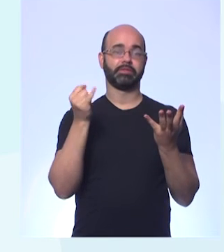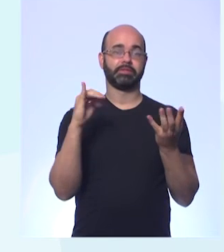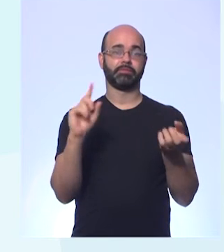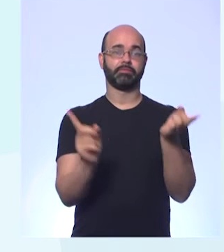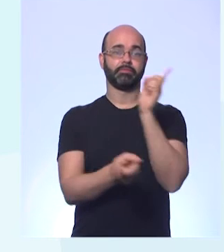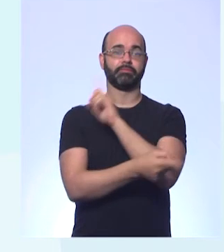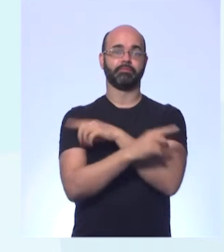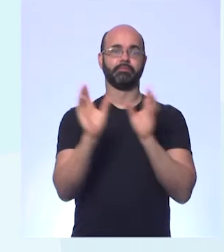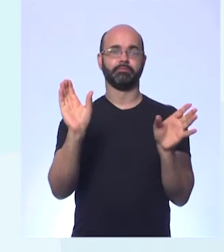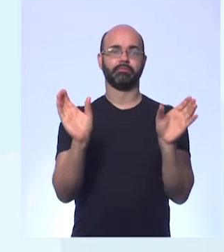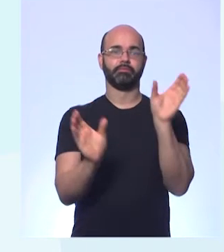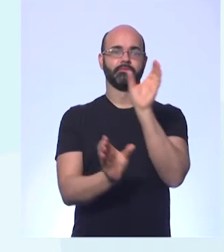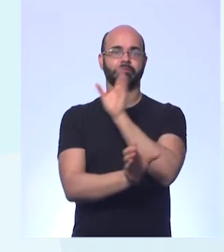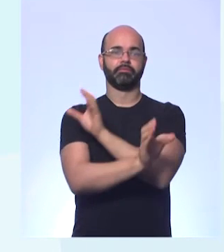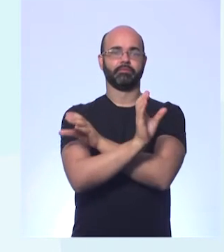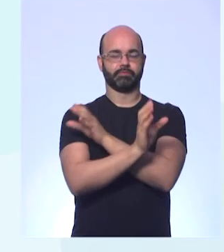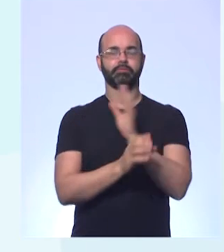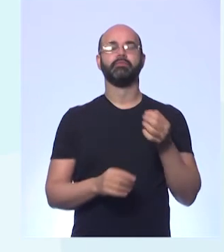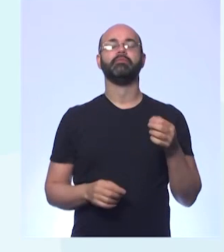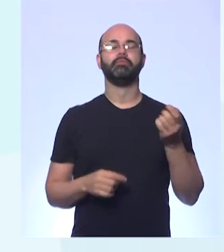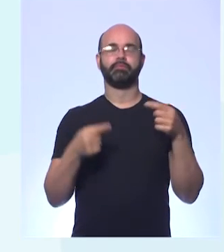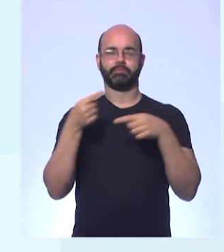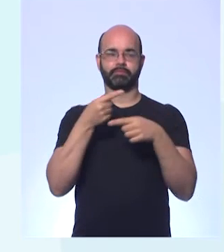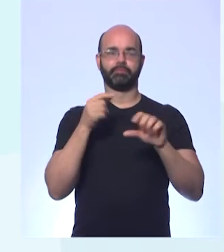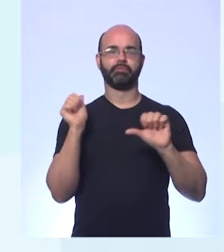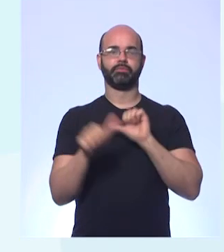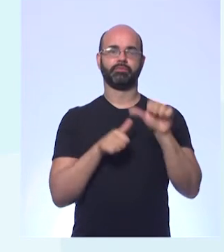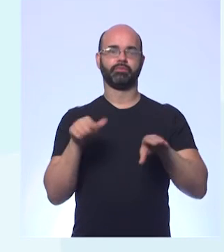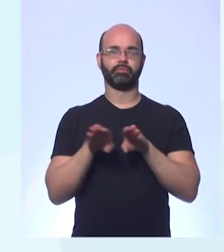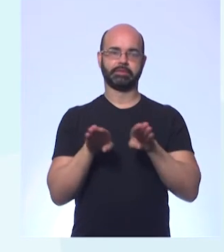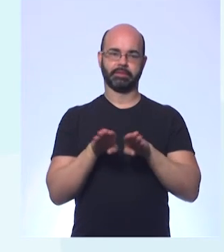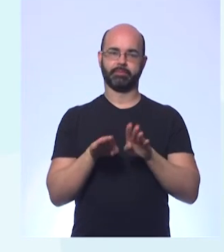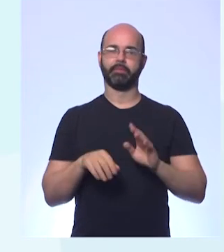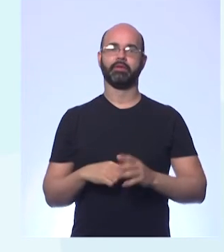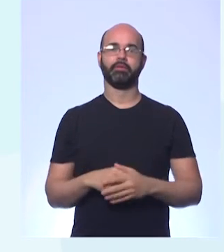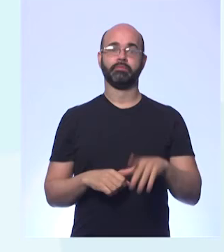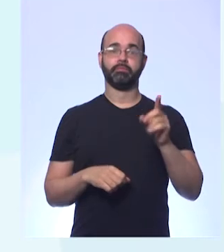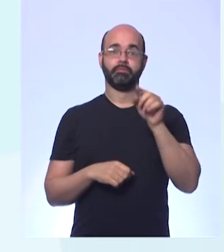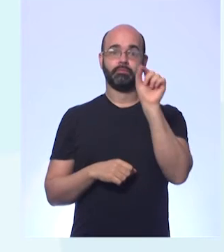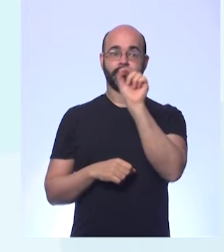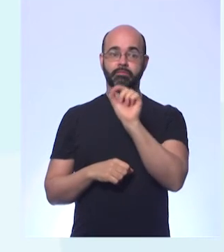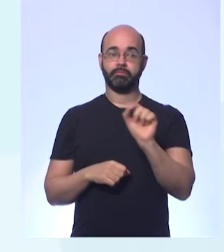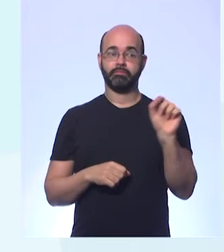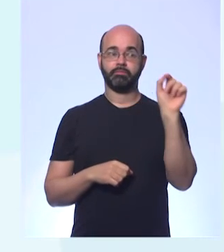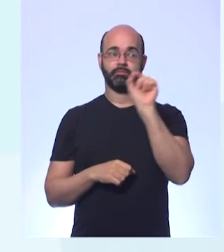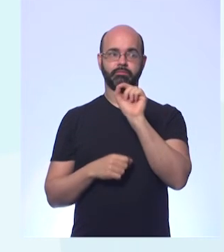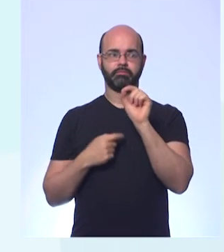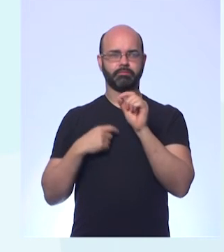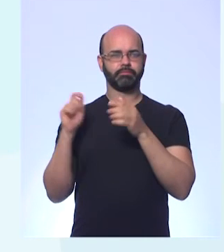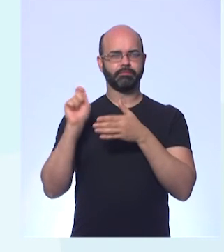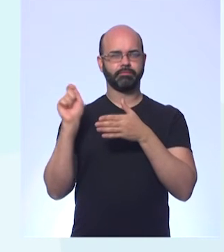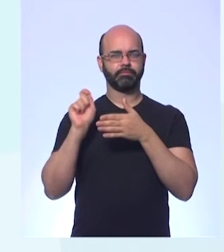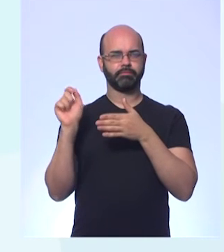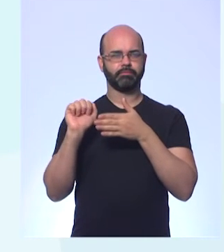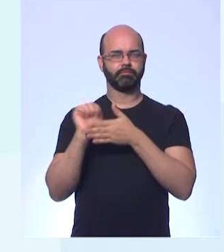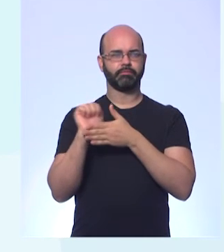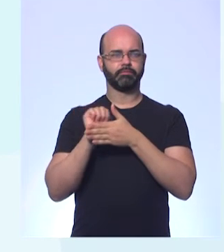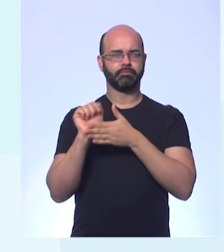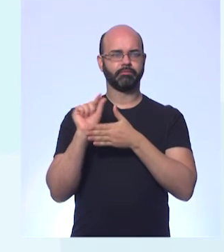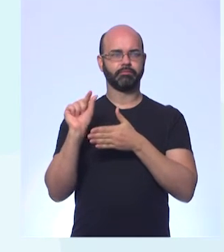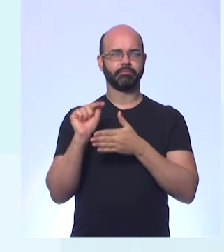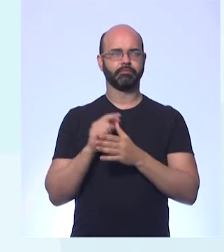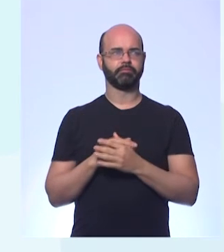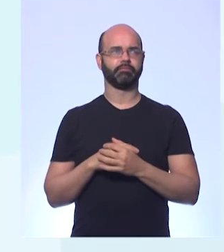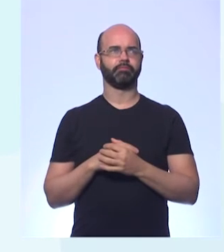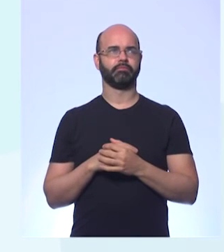diferente, se eu mudar a ordem, a razão muda, tá certo? Por isso, vocês têm que grifar aí. Deixa eu apagar um pouquinho aqui, né? Vocês